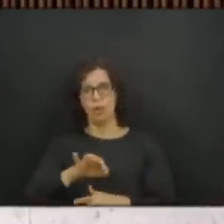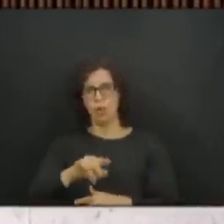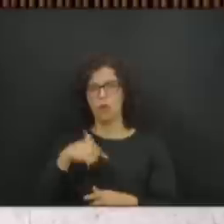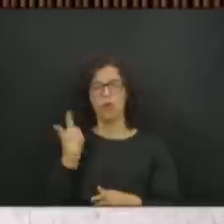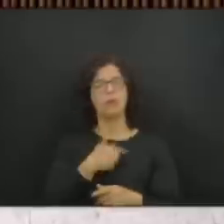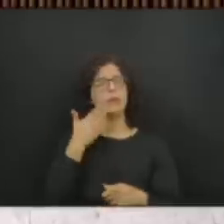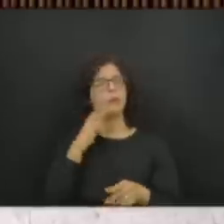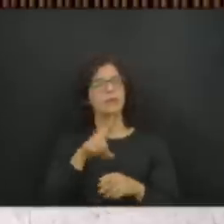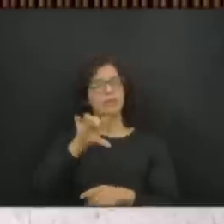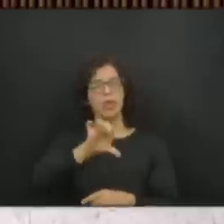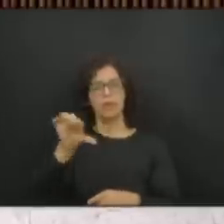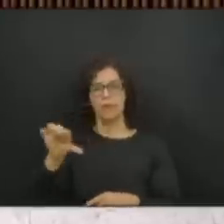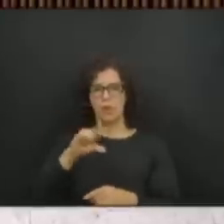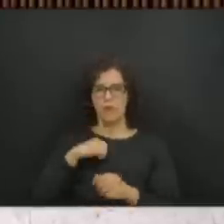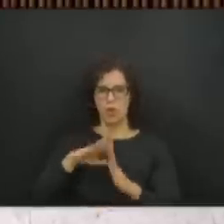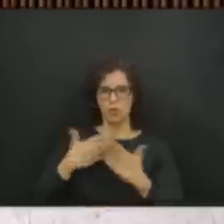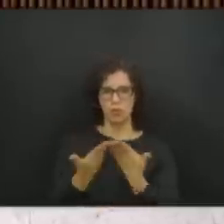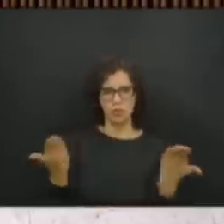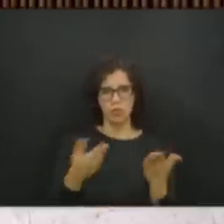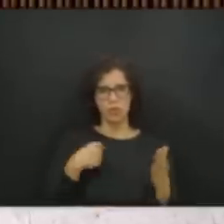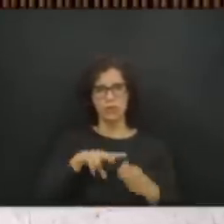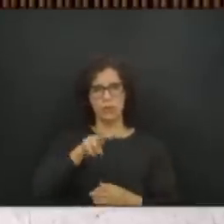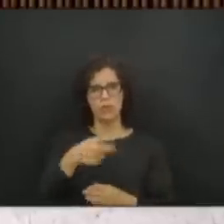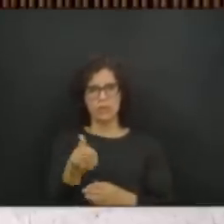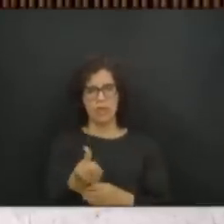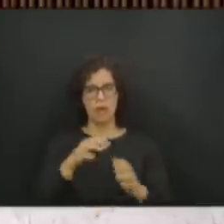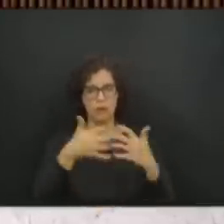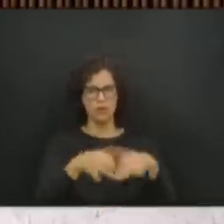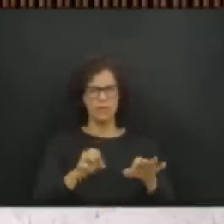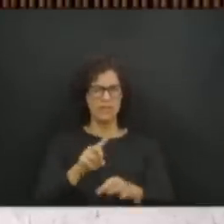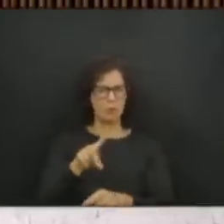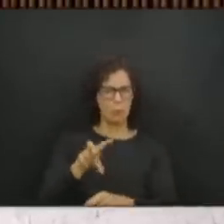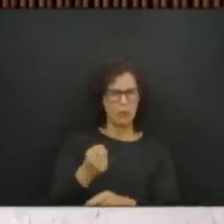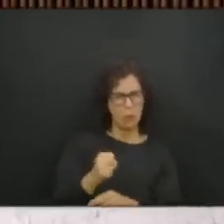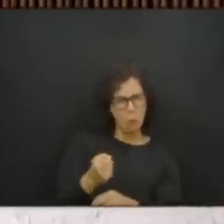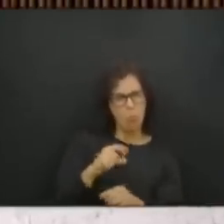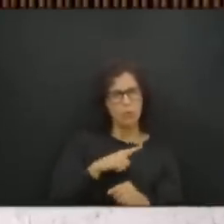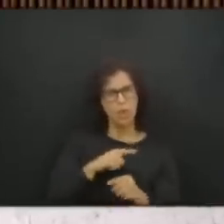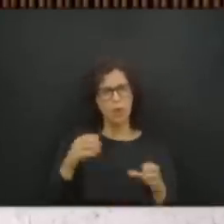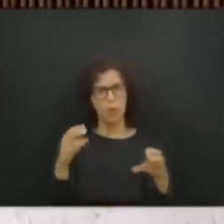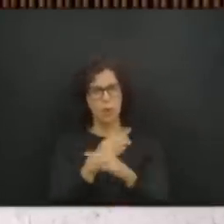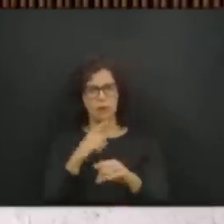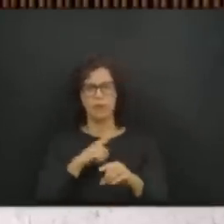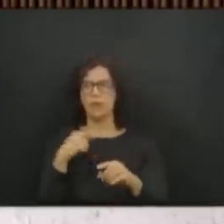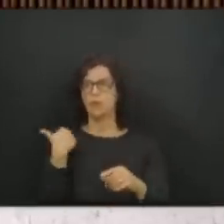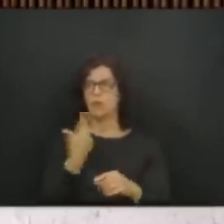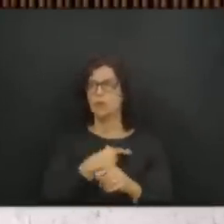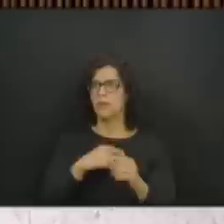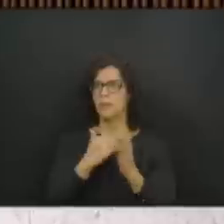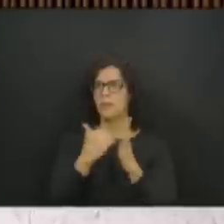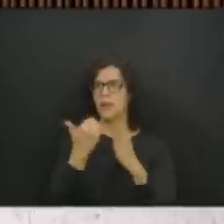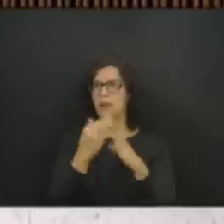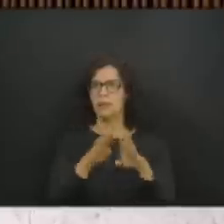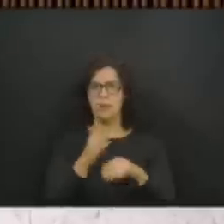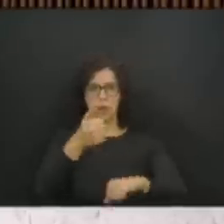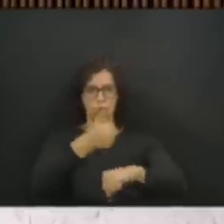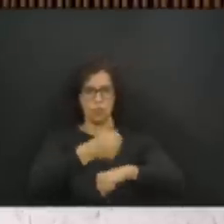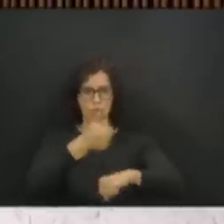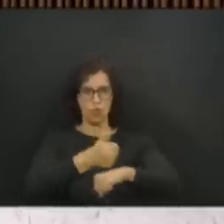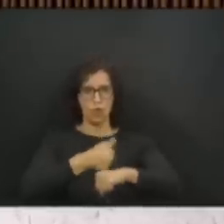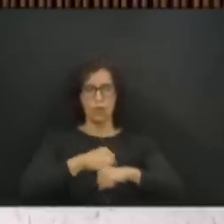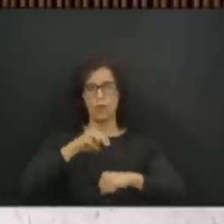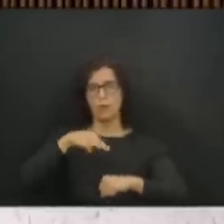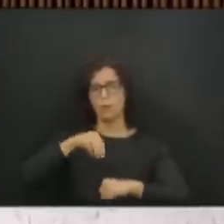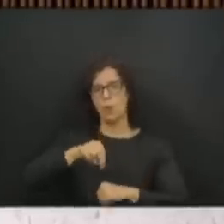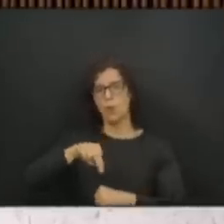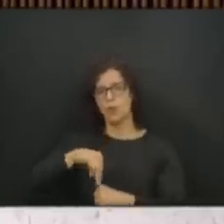sabido que dá cento e noventa e nove escolas hoje nós só tem 16 58 que tem aliás agora temos mais porque a figura do diretor e